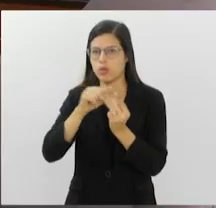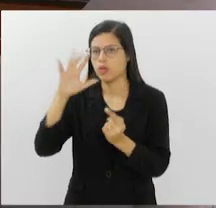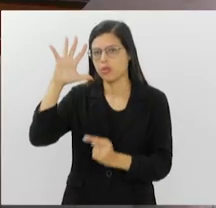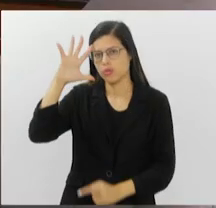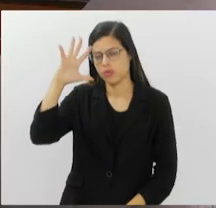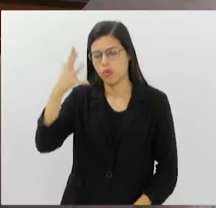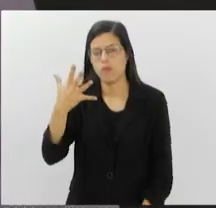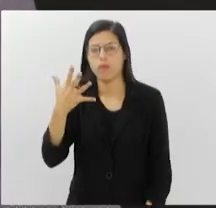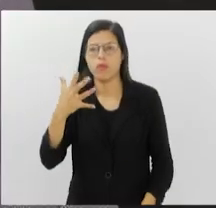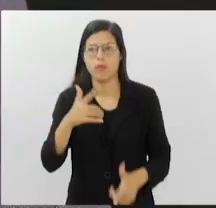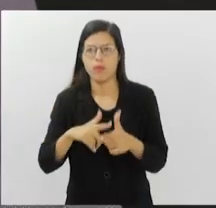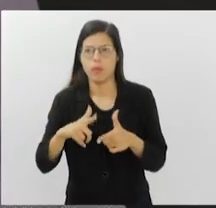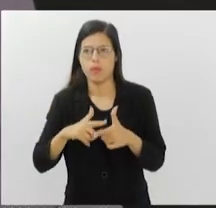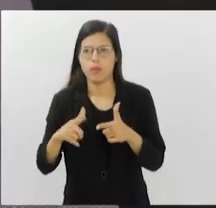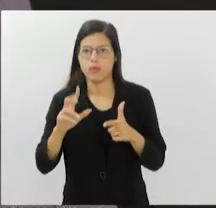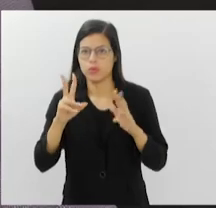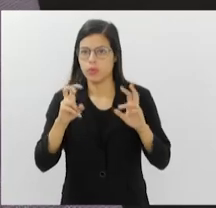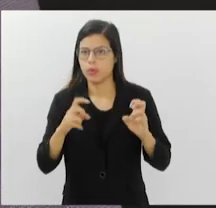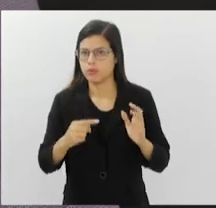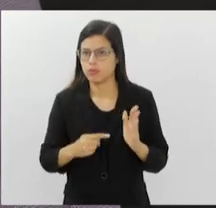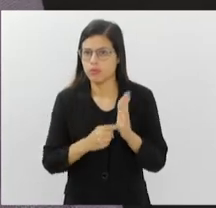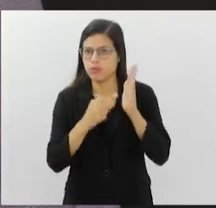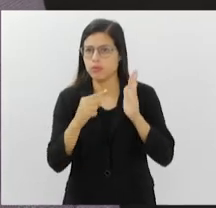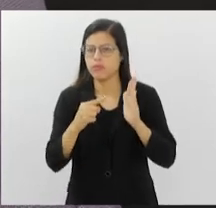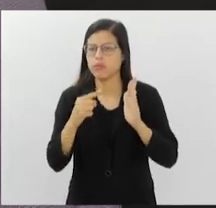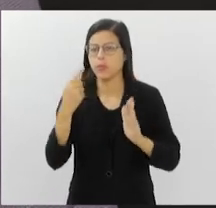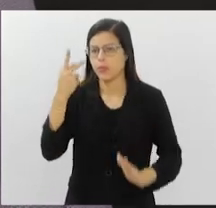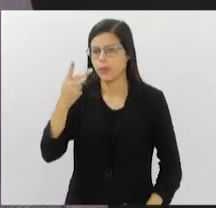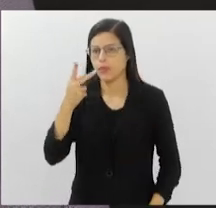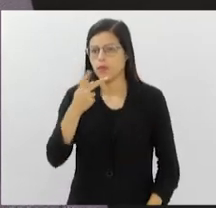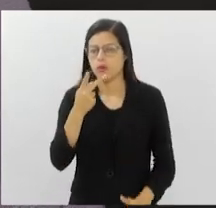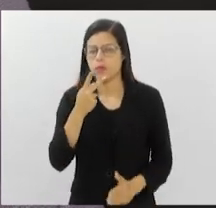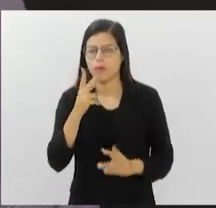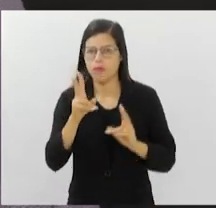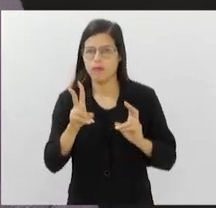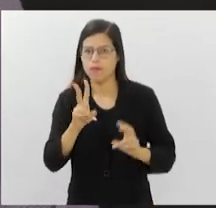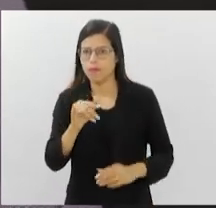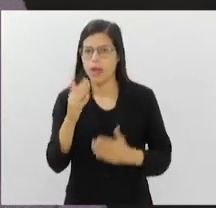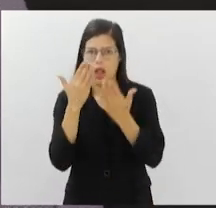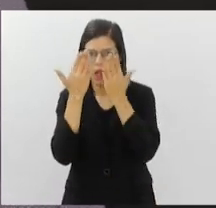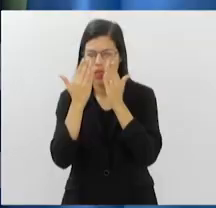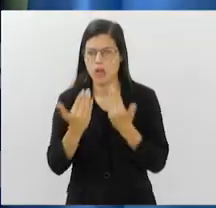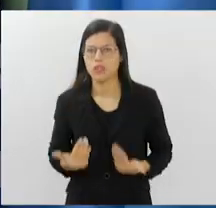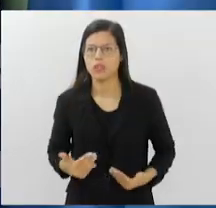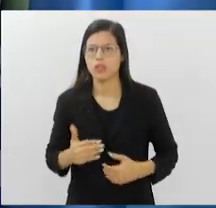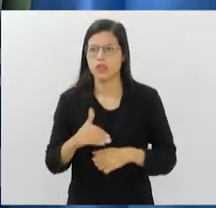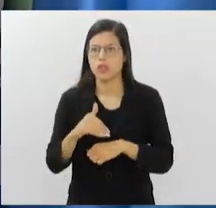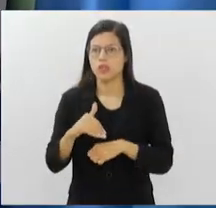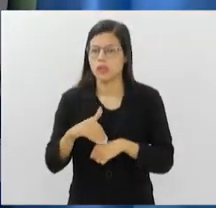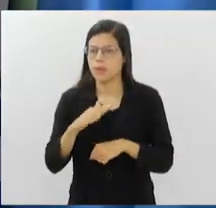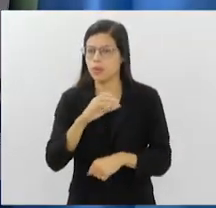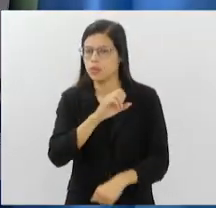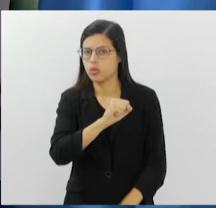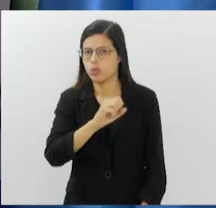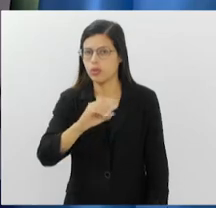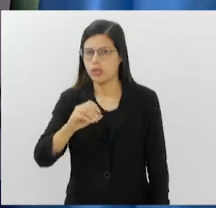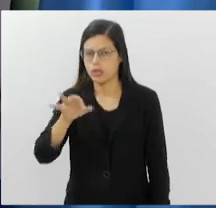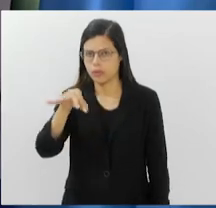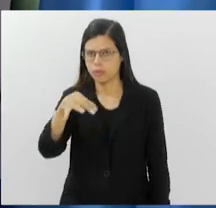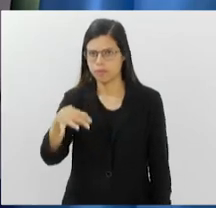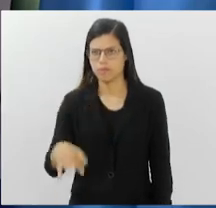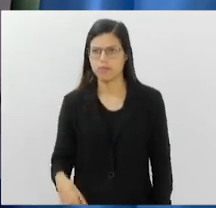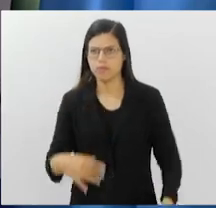denúncia apresentada, o parlamentar disse que vai analisar o documento, que possui mais de 80 páginas. Essa discussão foi